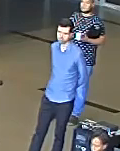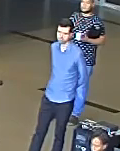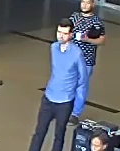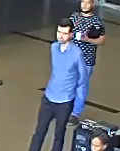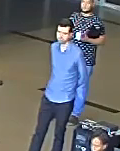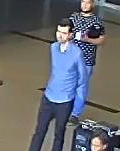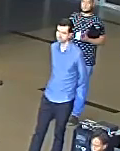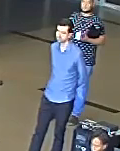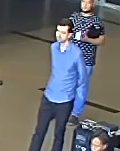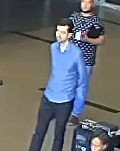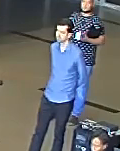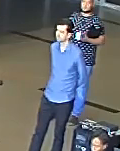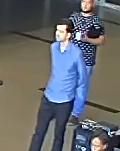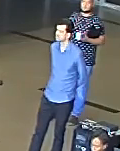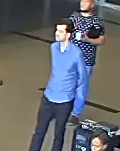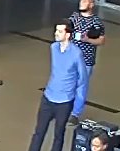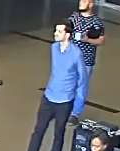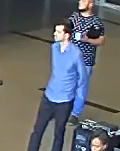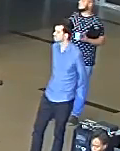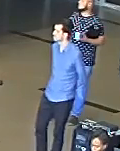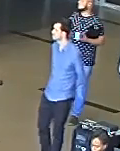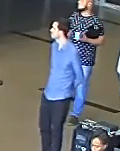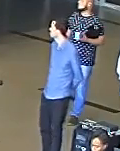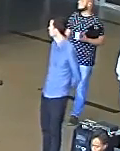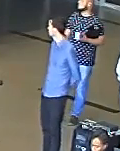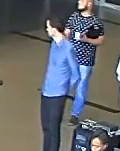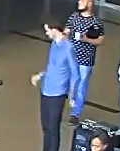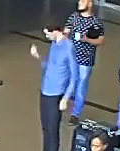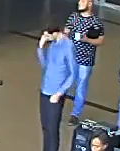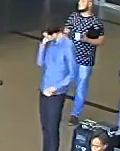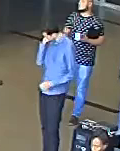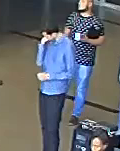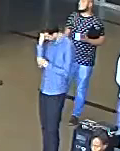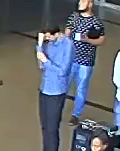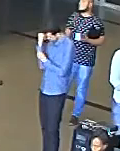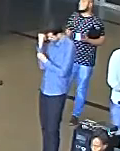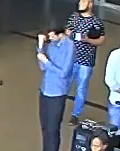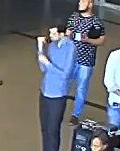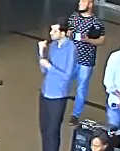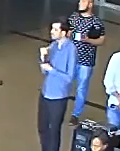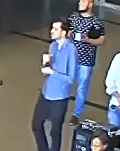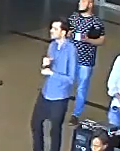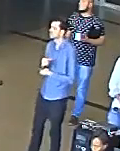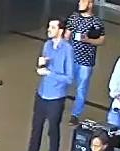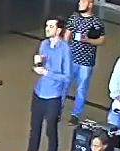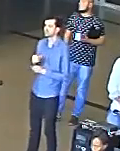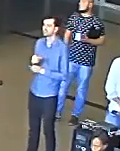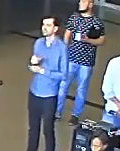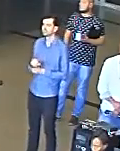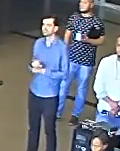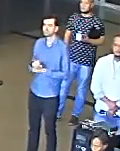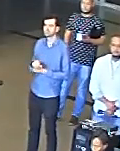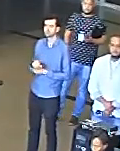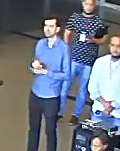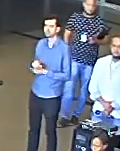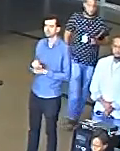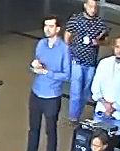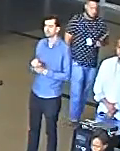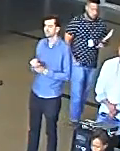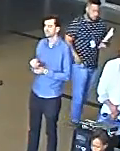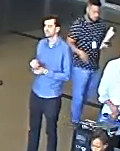arcondicionado representa o ônibus executivo Ah tá então não temos direito nem a dignidade humana ali de ar